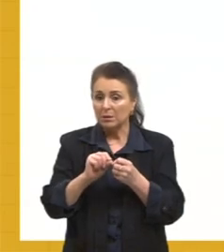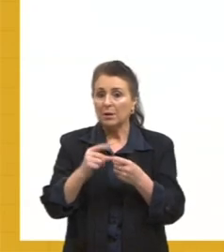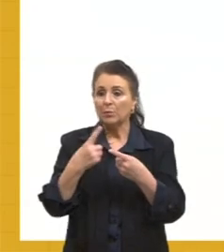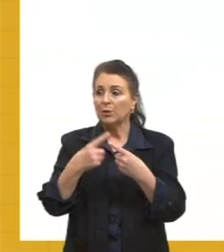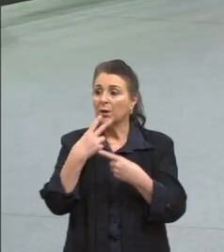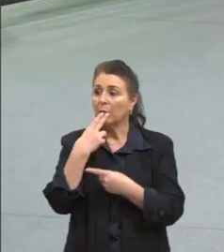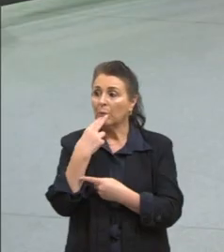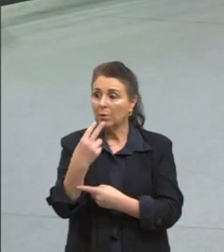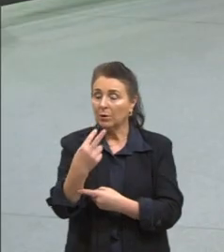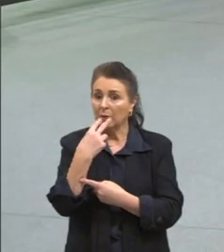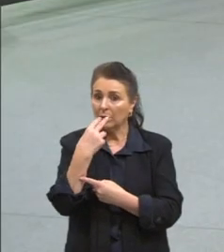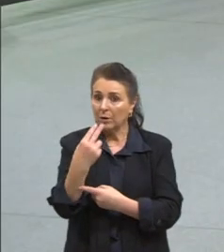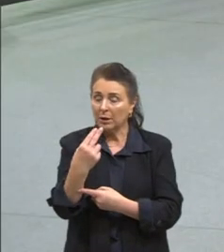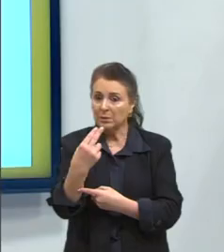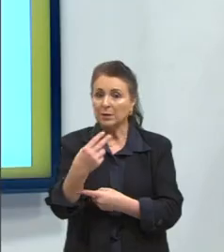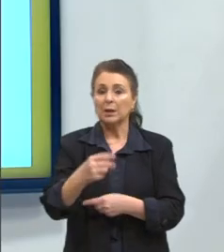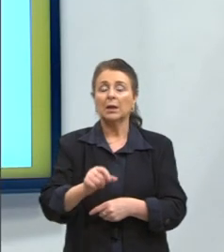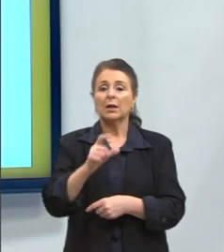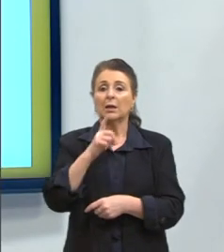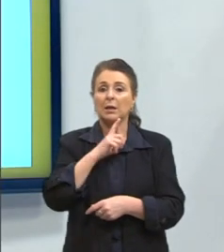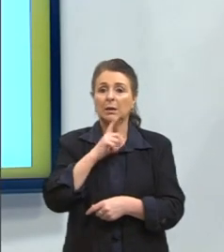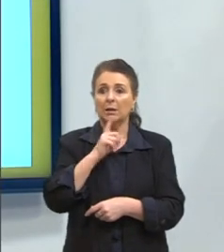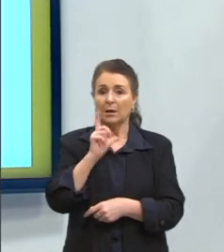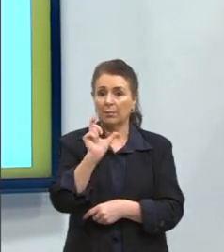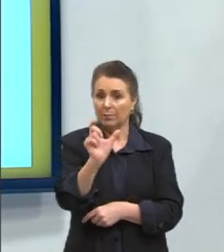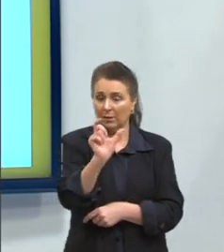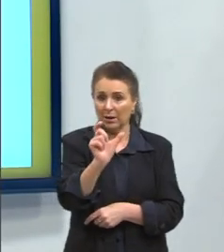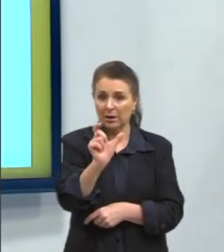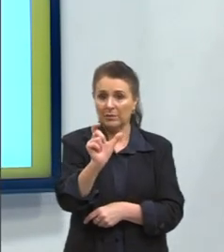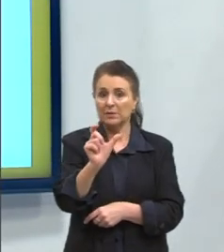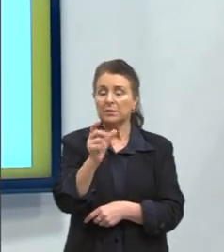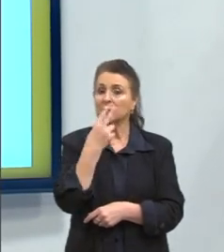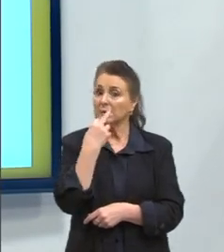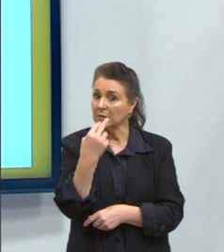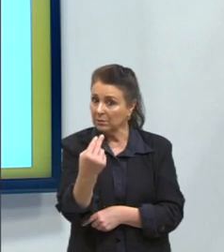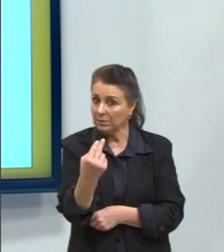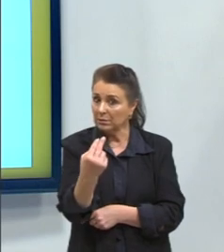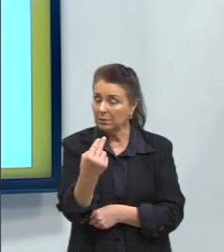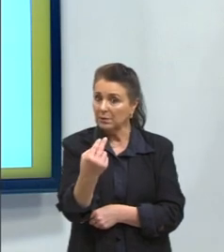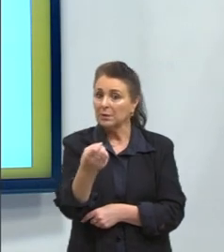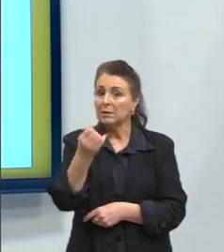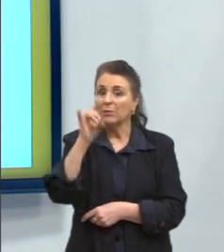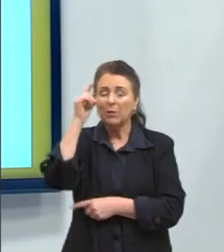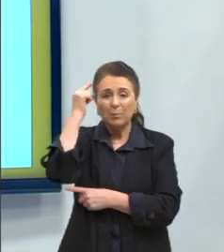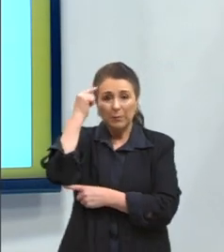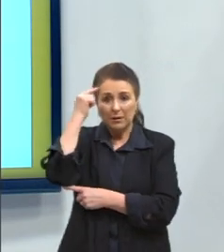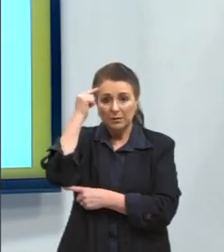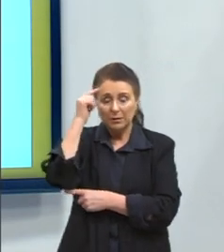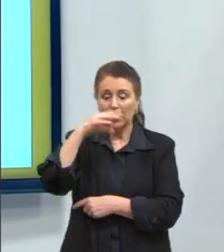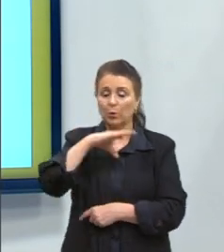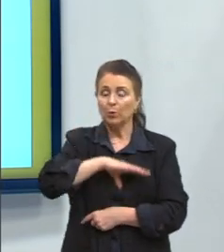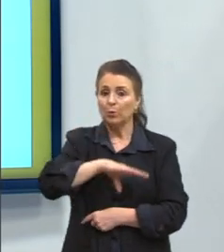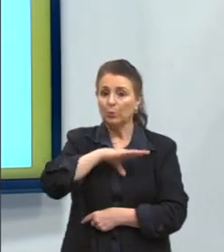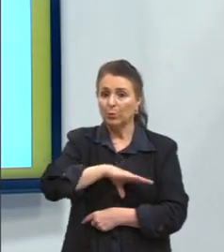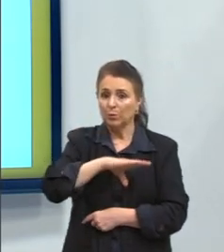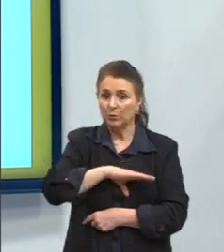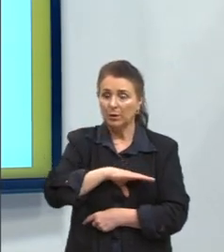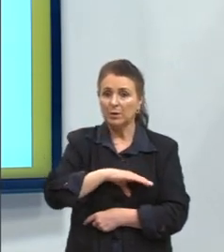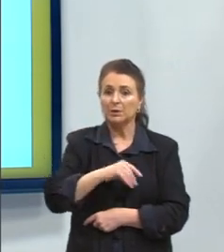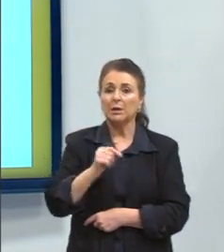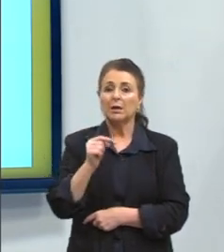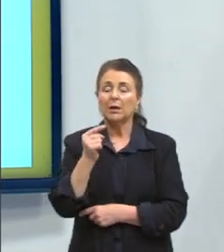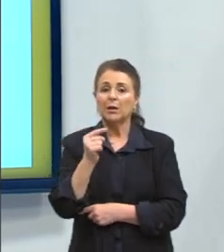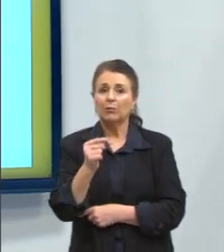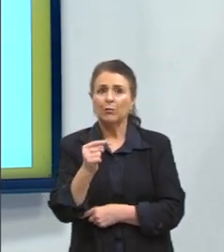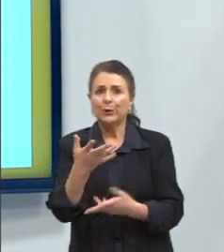inglesa tem poucas palavras que de fato são inglesas se a gente for pensar na Língua Portuguesa e isso foi uma coisa que